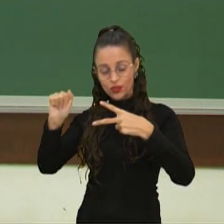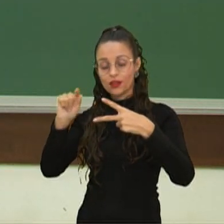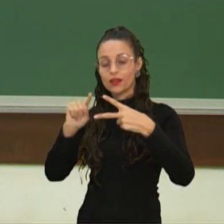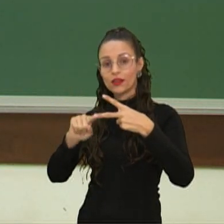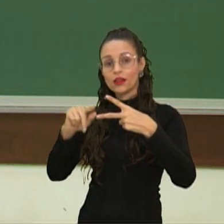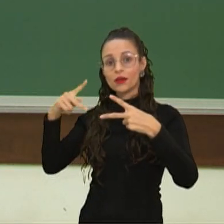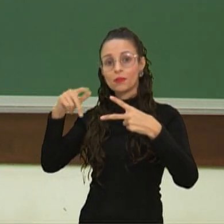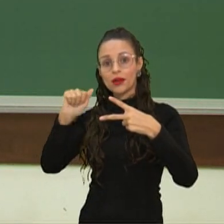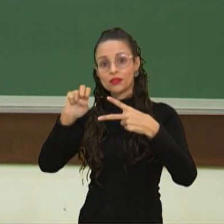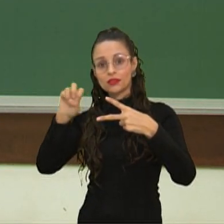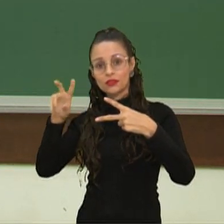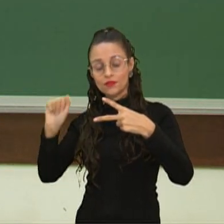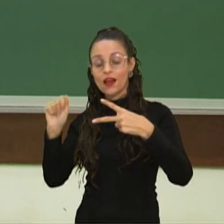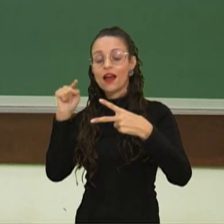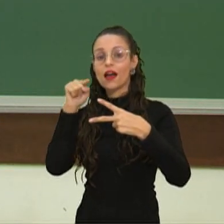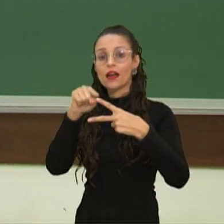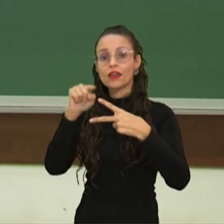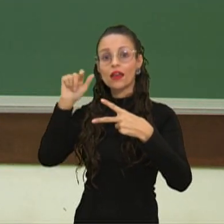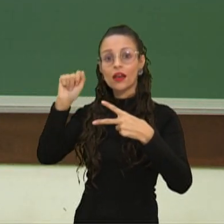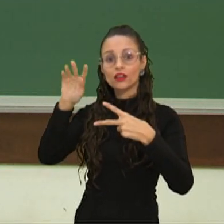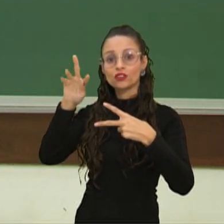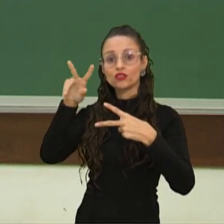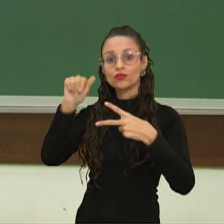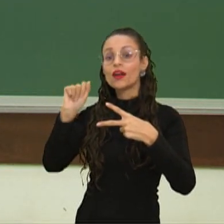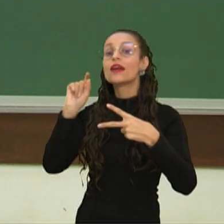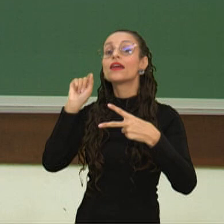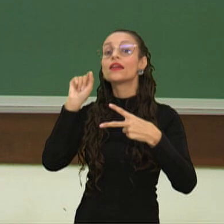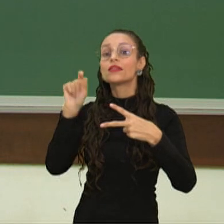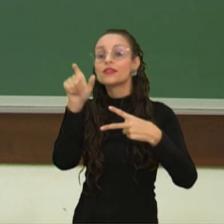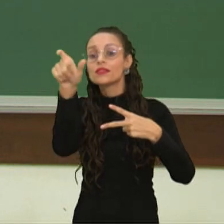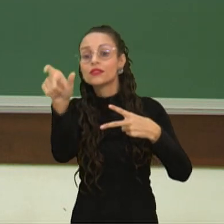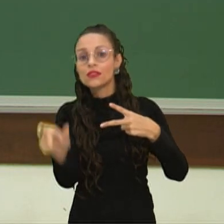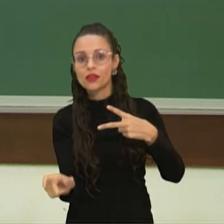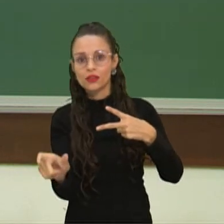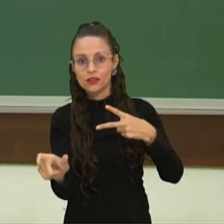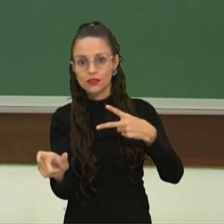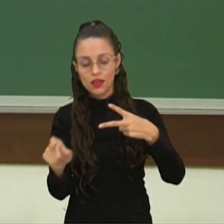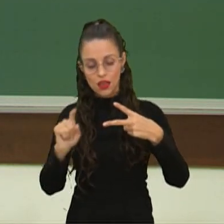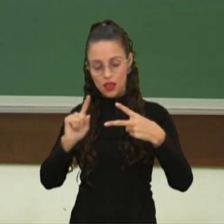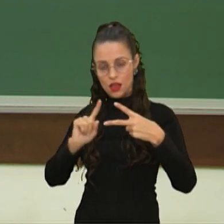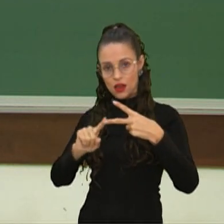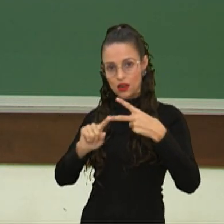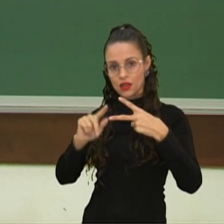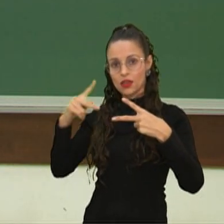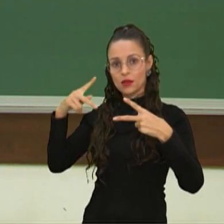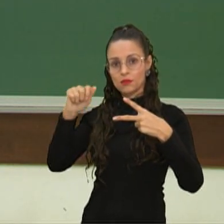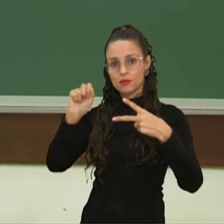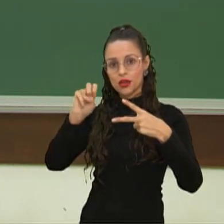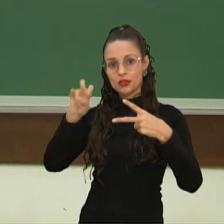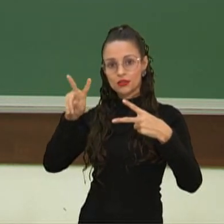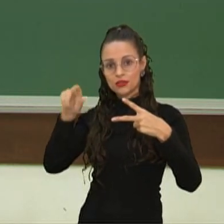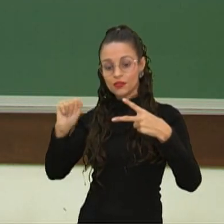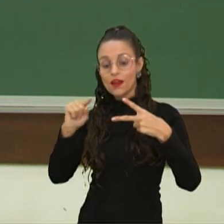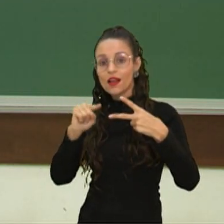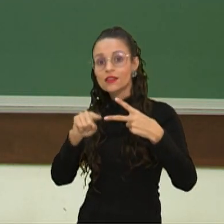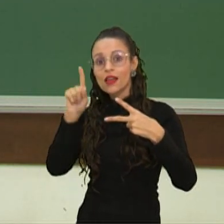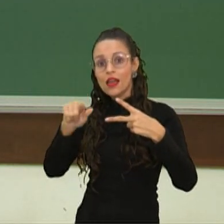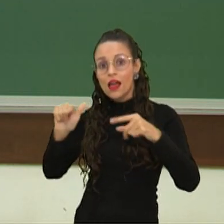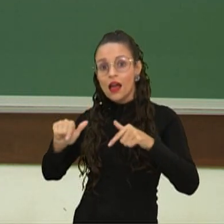ativa, o foco está em quem faz a ação. Na passiva, o foco vai para a